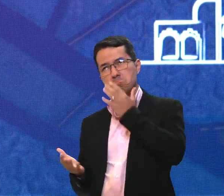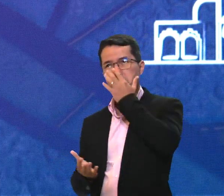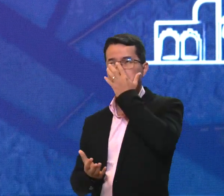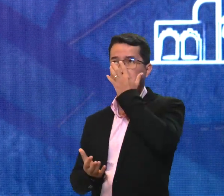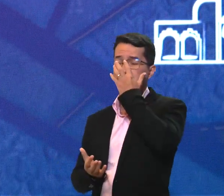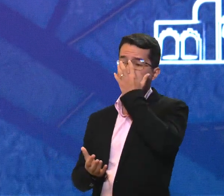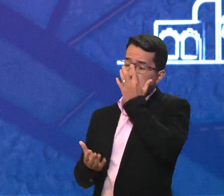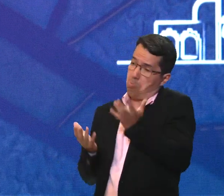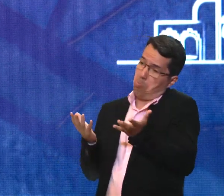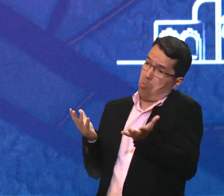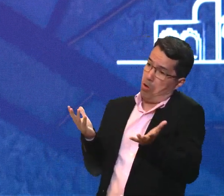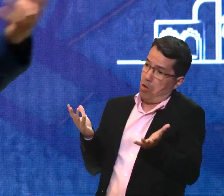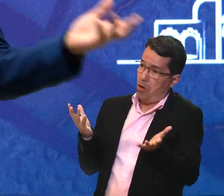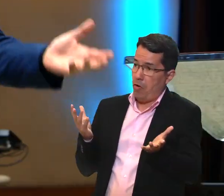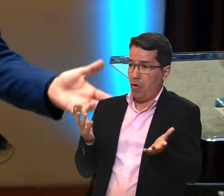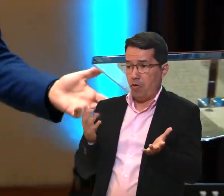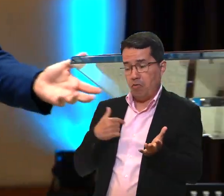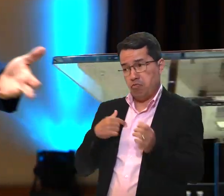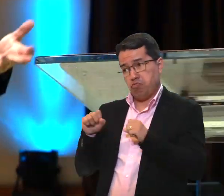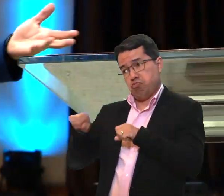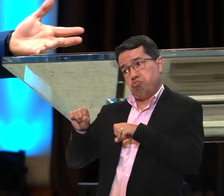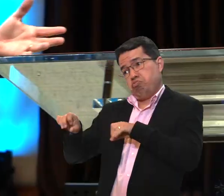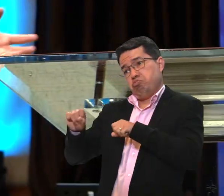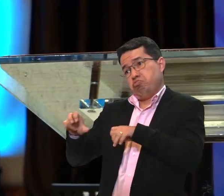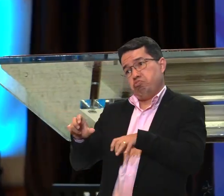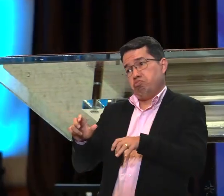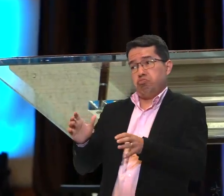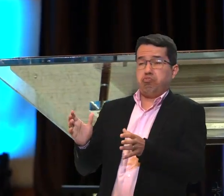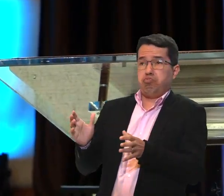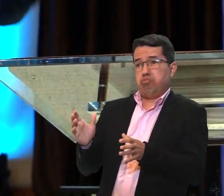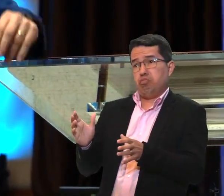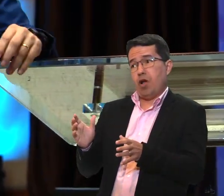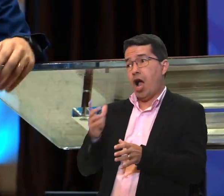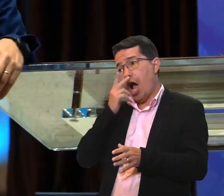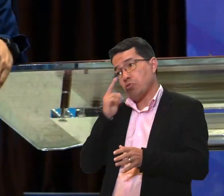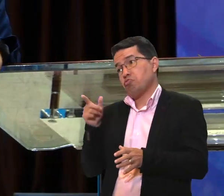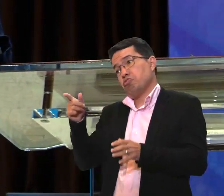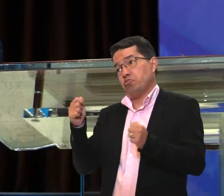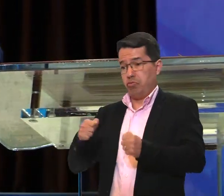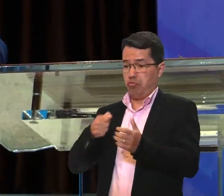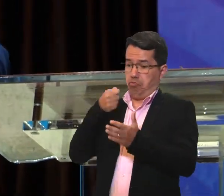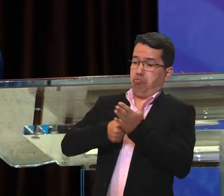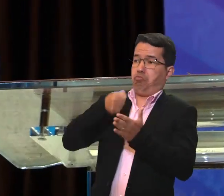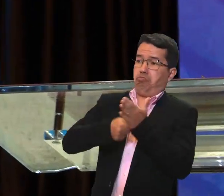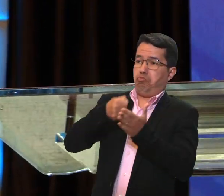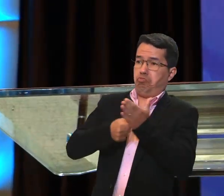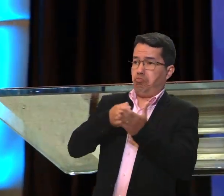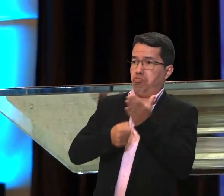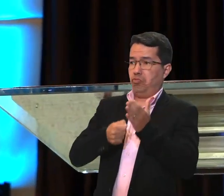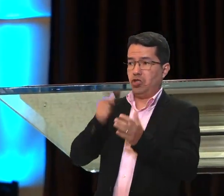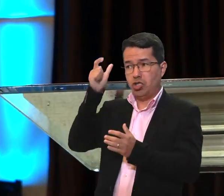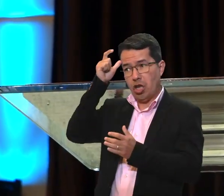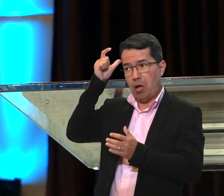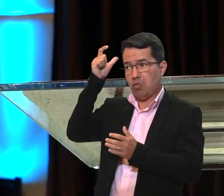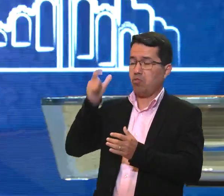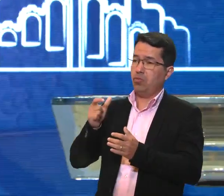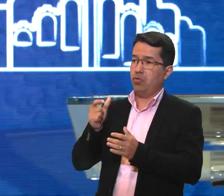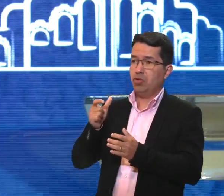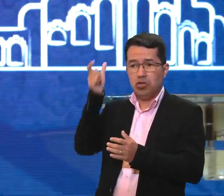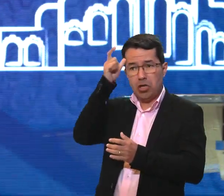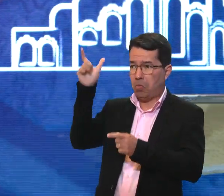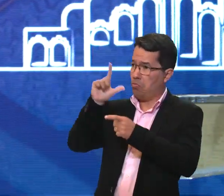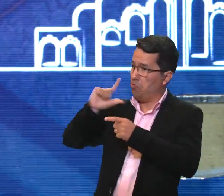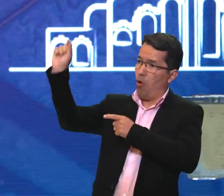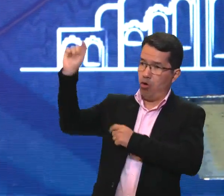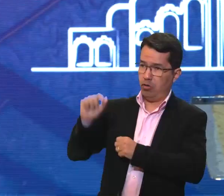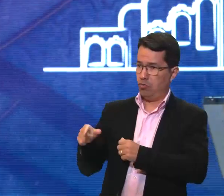começa a dizer que ele instruiu ela com o que ele sabia da Bíblia. Olha, ele disse que se você resistir o diabo, ele vai fugir de você. Então